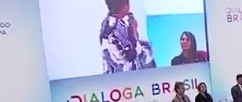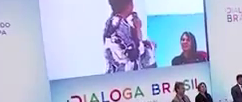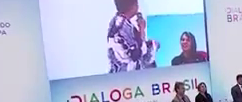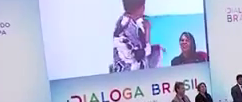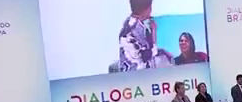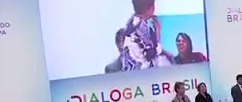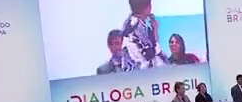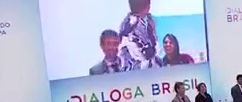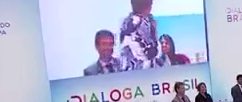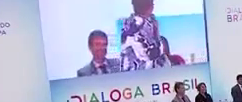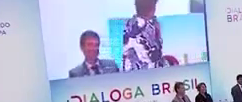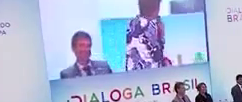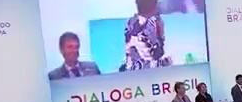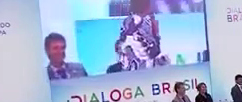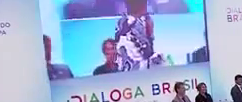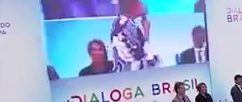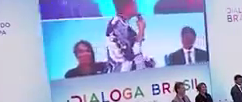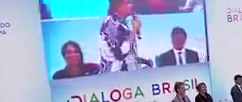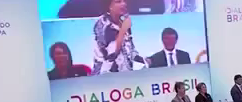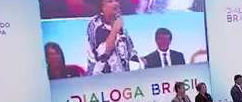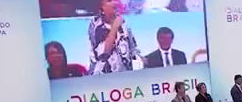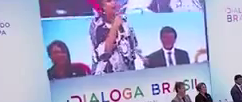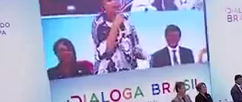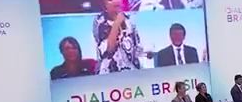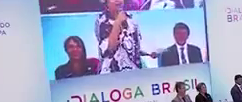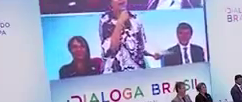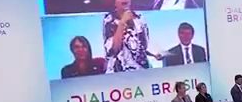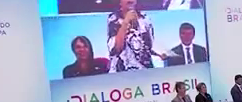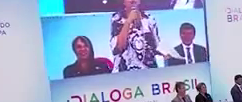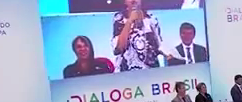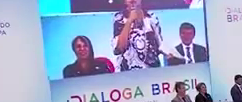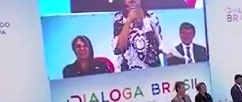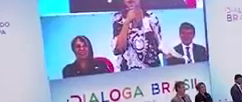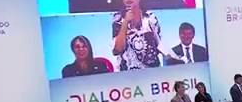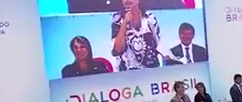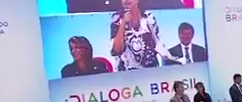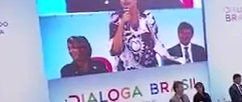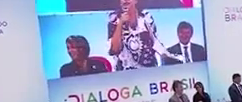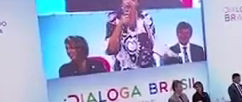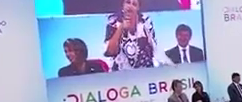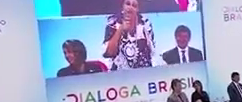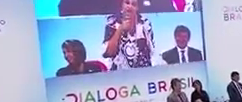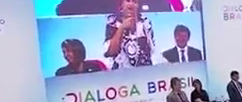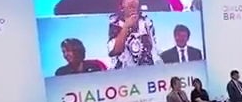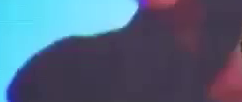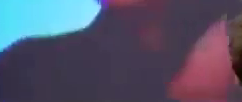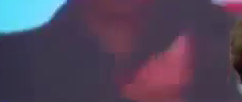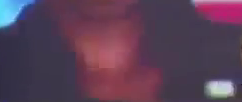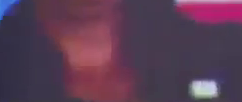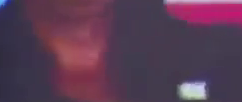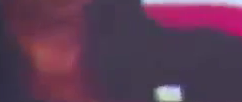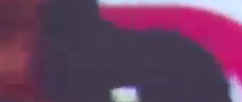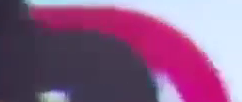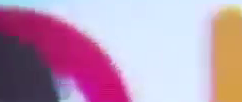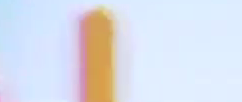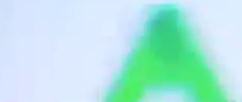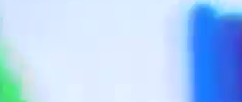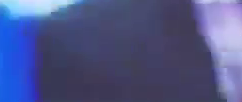e levavam muita coisa. Agora os ventos estão trazendo dinheiro. Eu